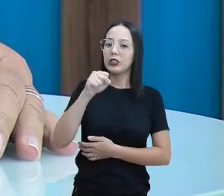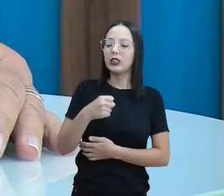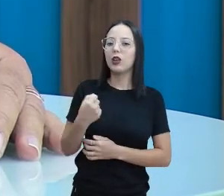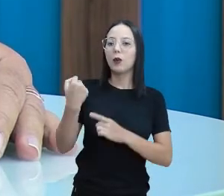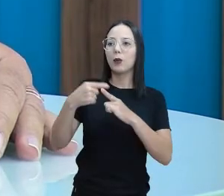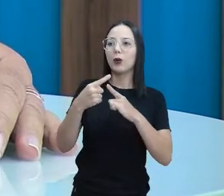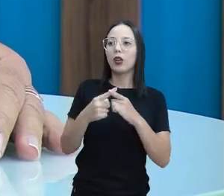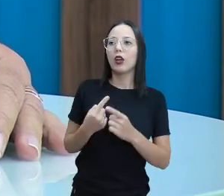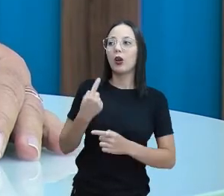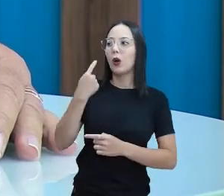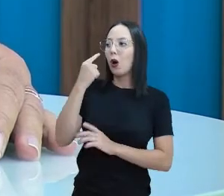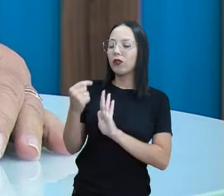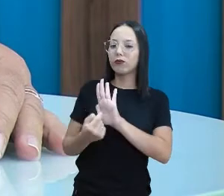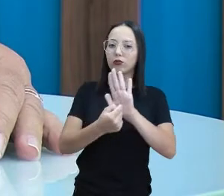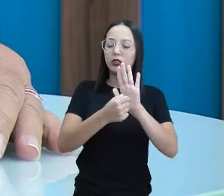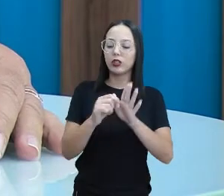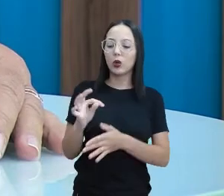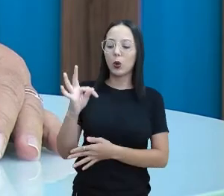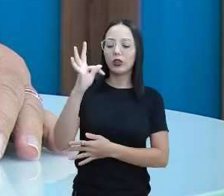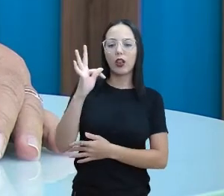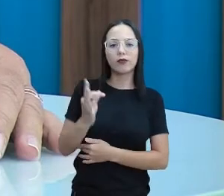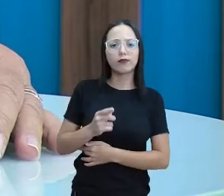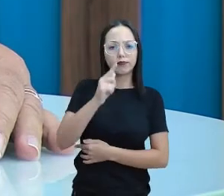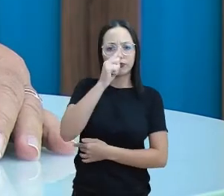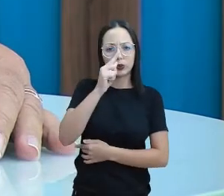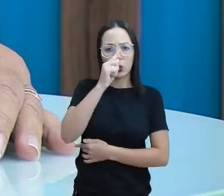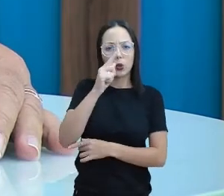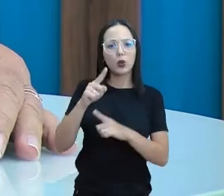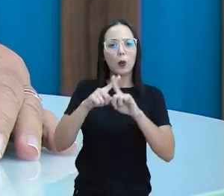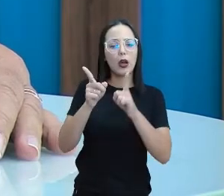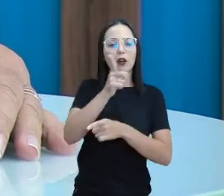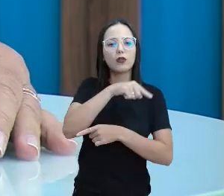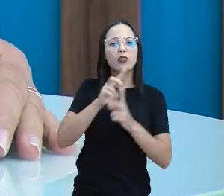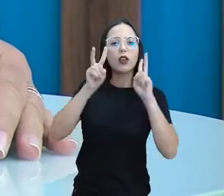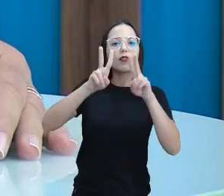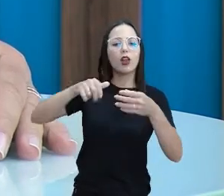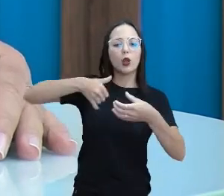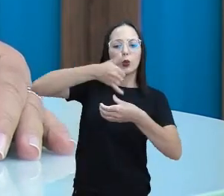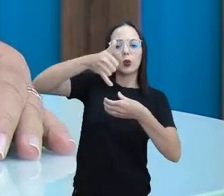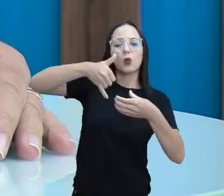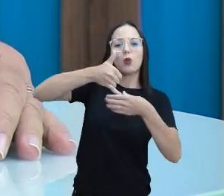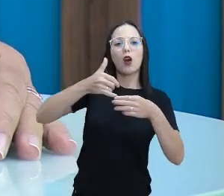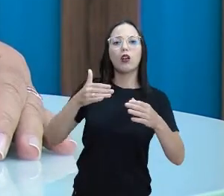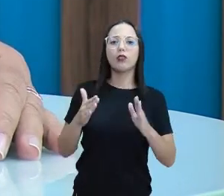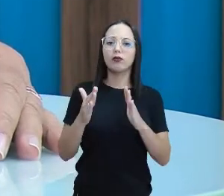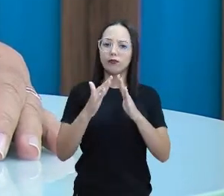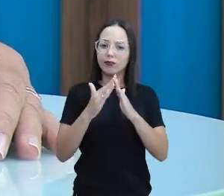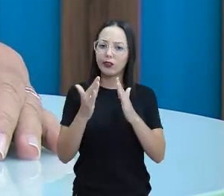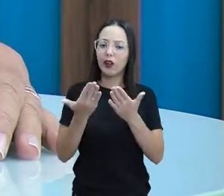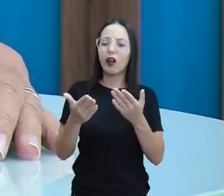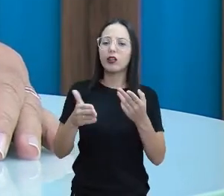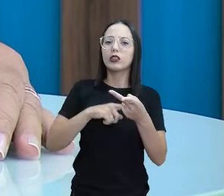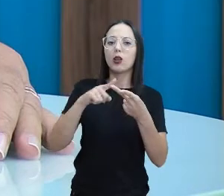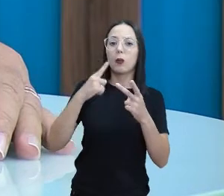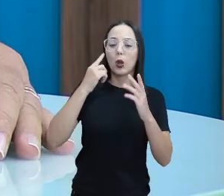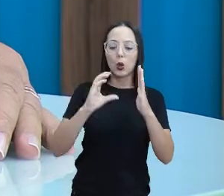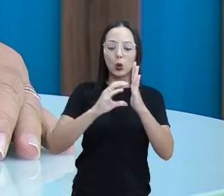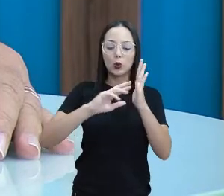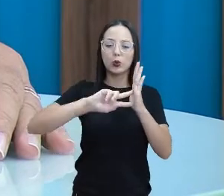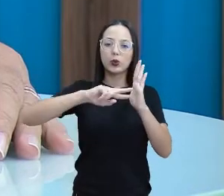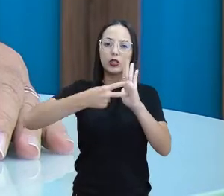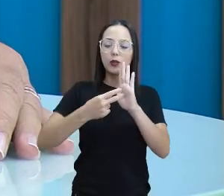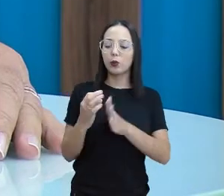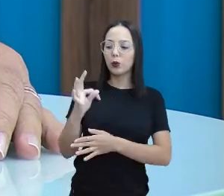eu estou colocando, né, a questão de um biscoito, mas vocês vão ver isso no óleo de cozinha, vocês vão ver esse símbolozinho aqui, ó,